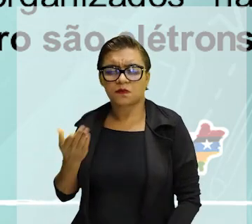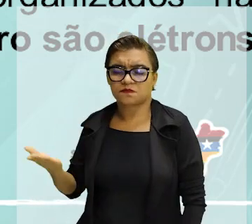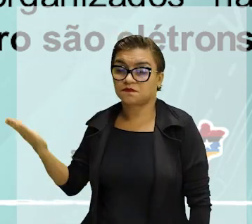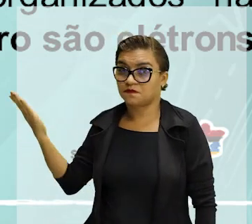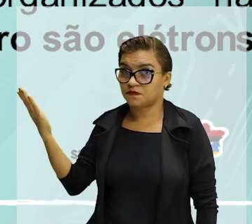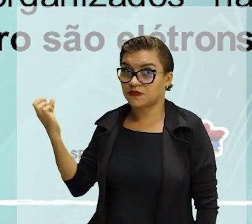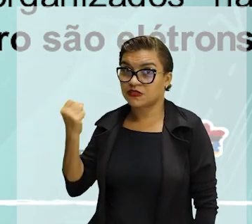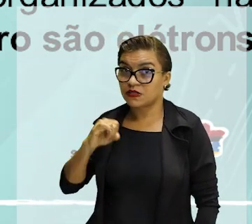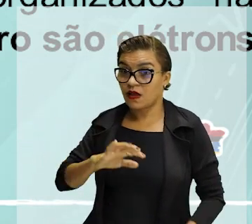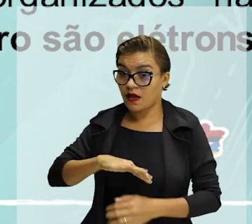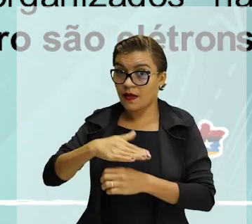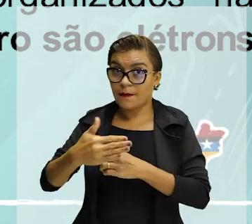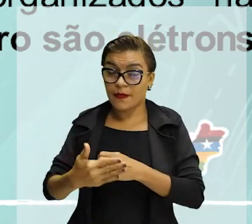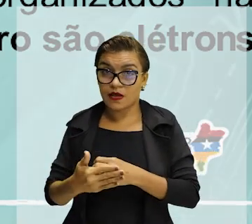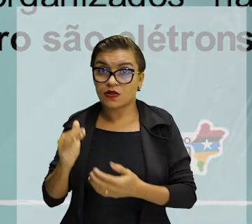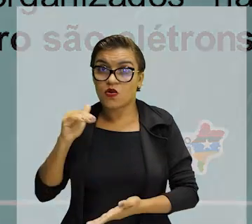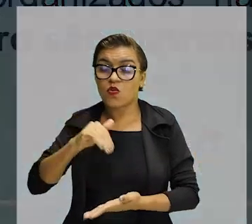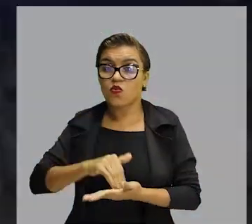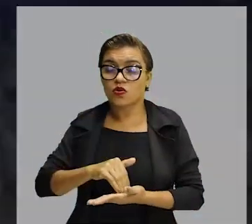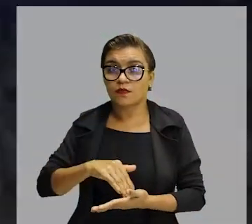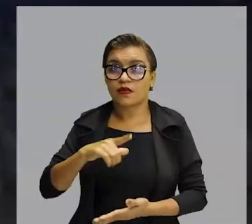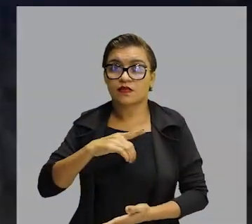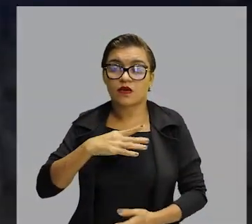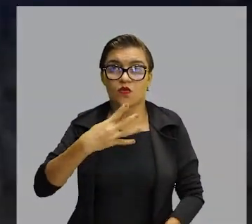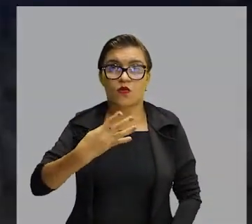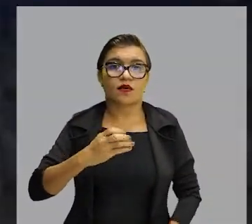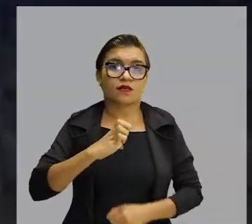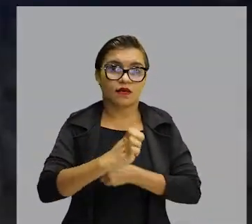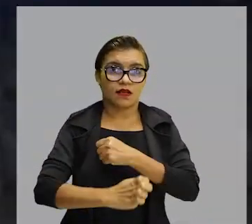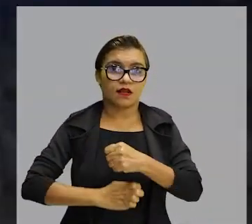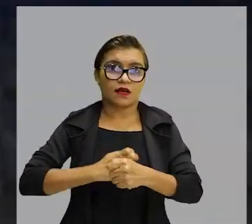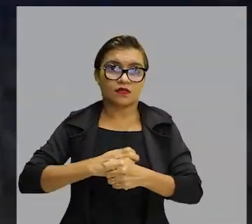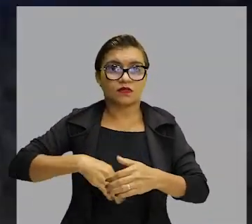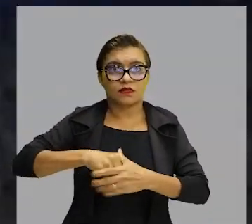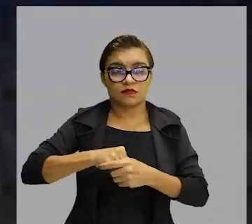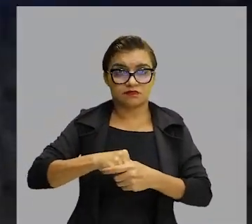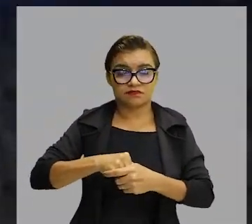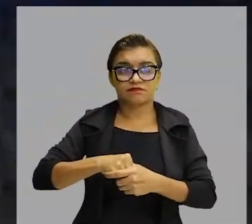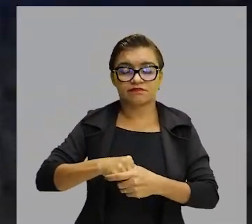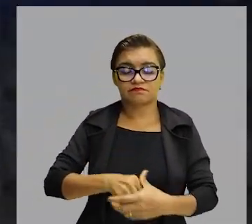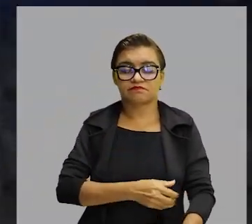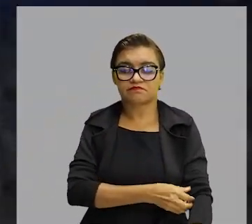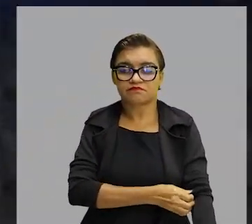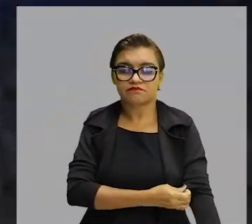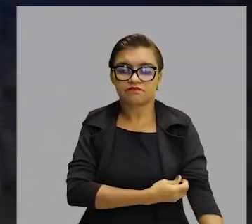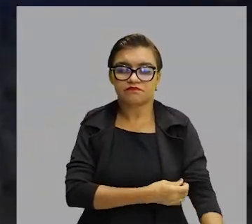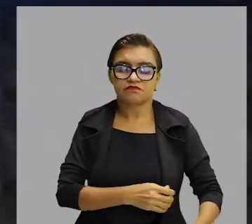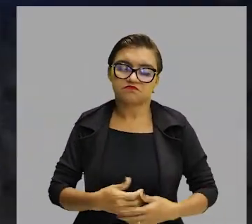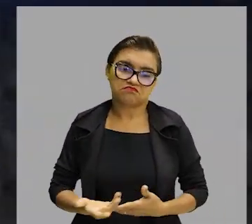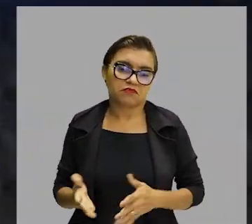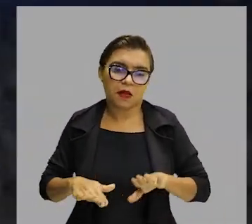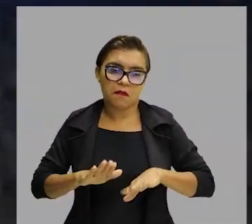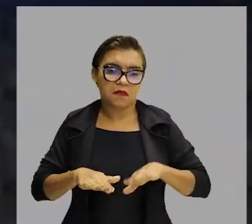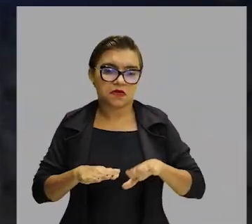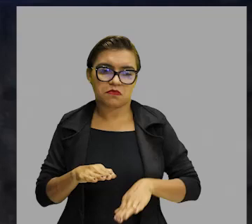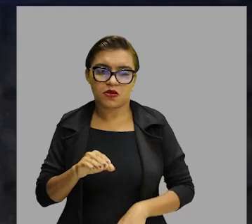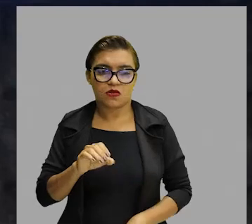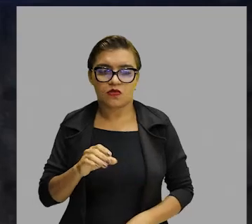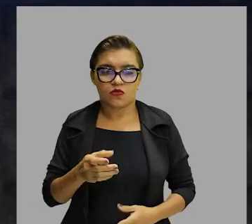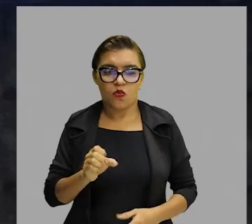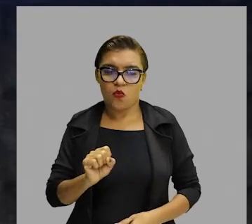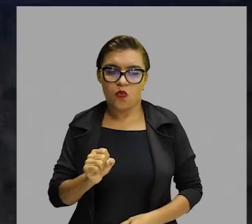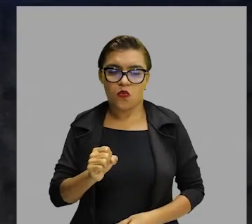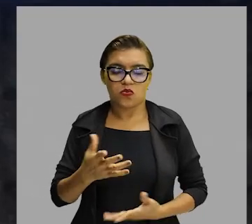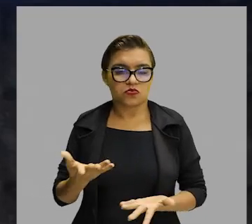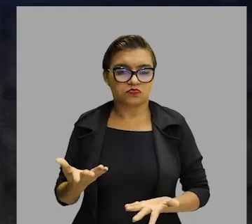3, o último nível, nós temos aqui 4 elétrons, né? Então, tinha que ter aí, no caso, 8, né?